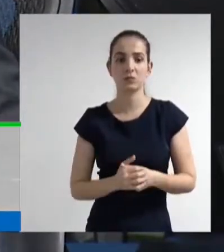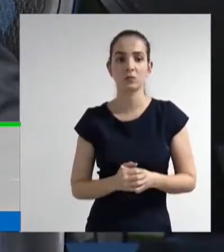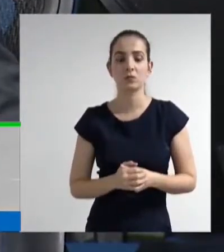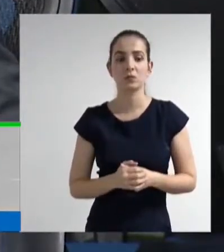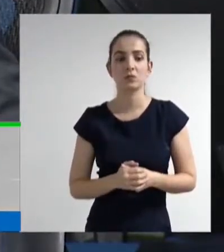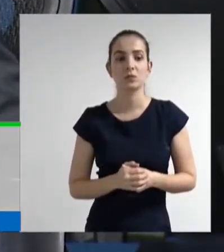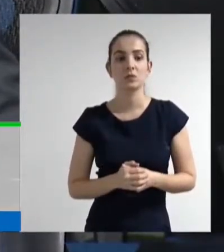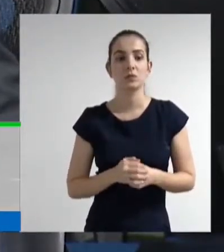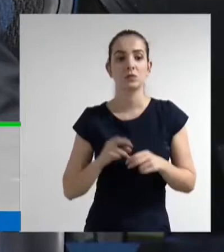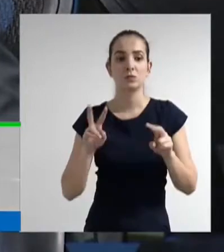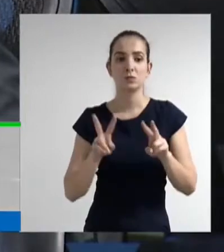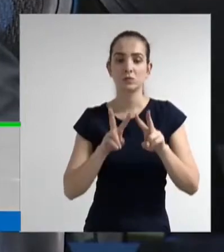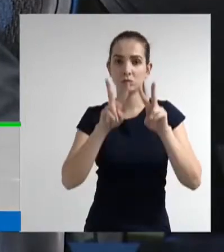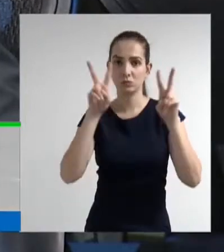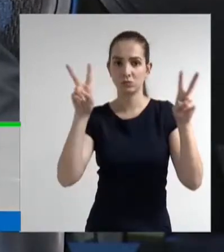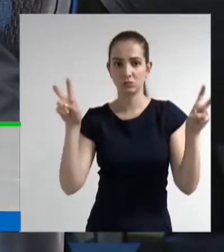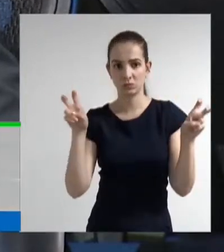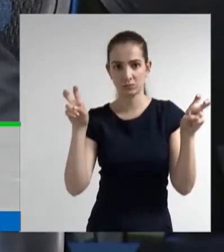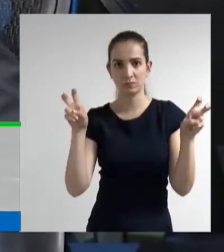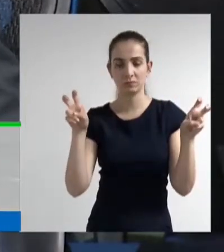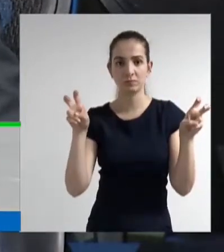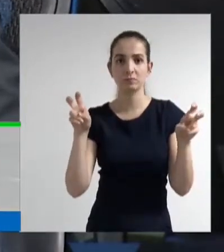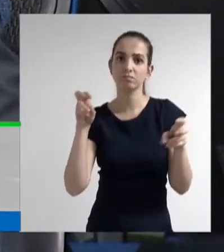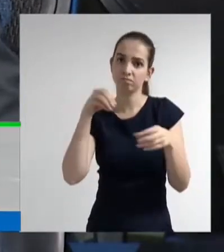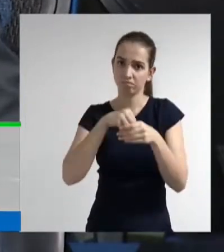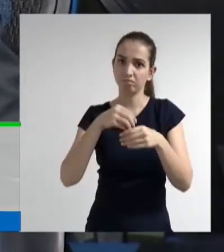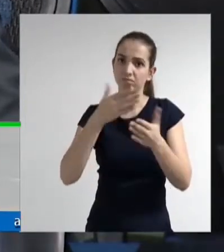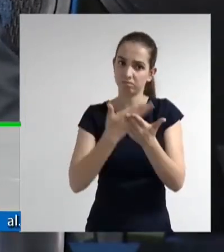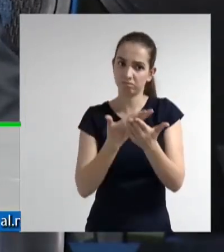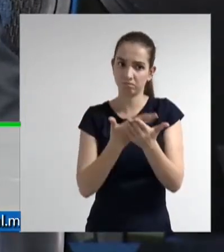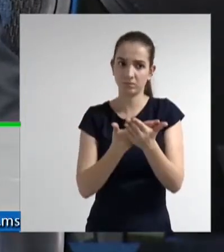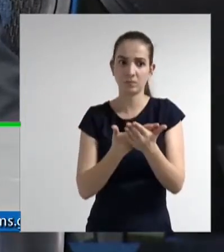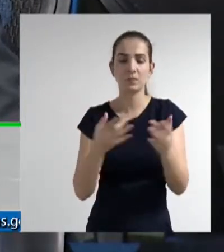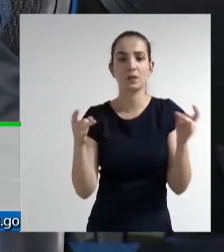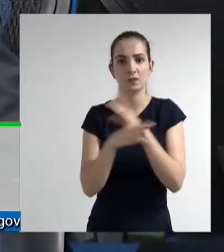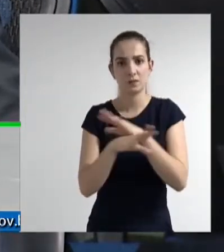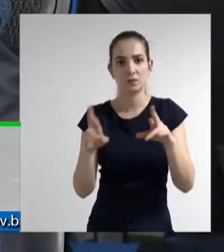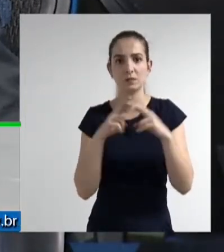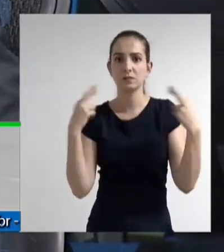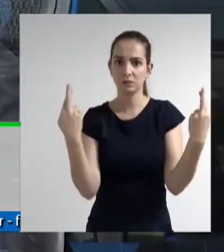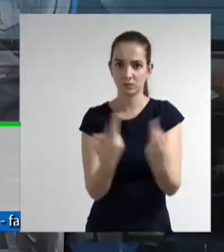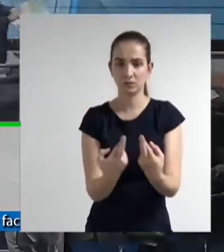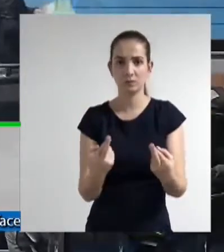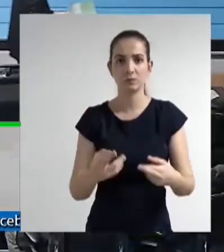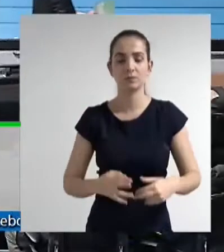em sua questão de mérito. Encerrada a presente sessão.